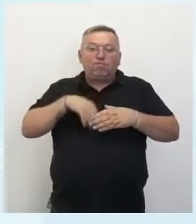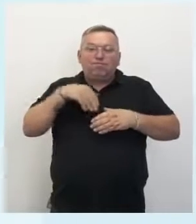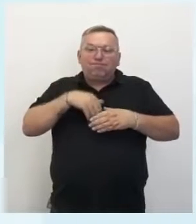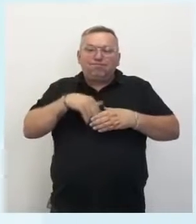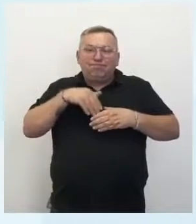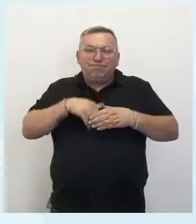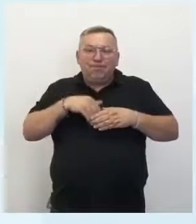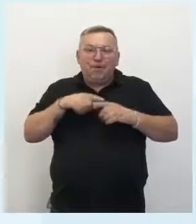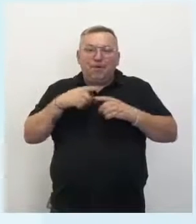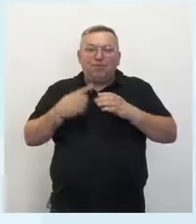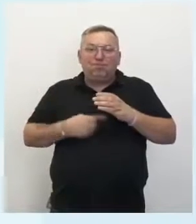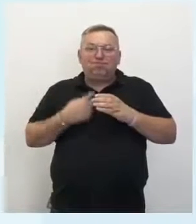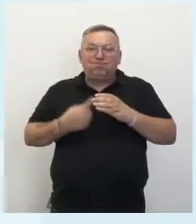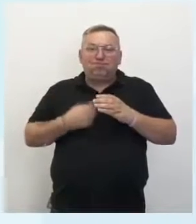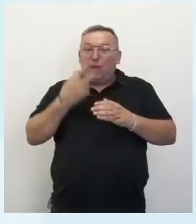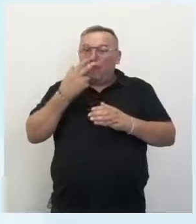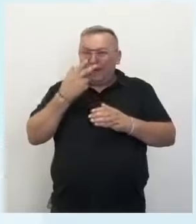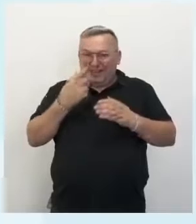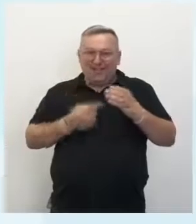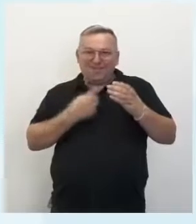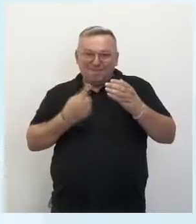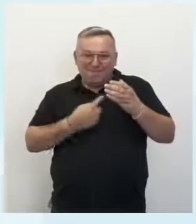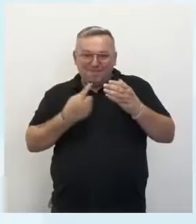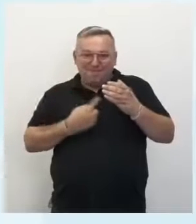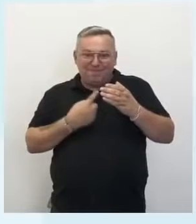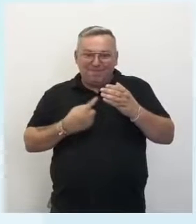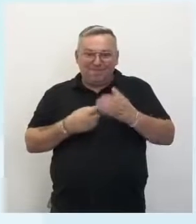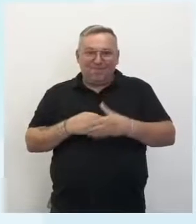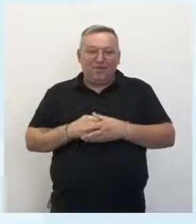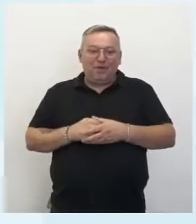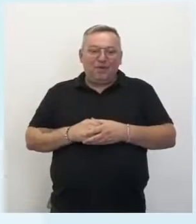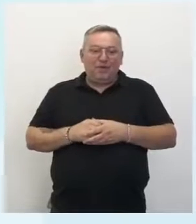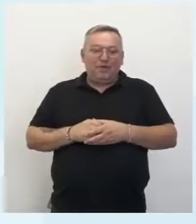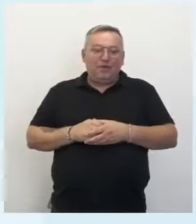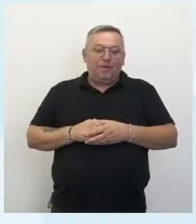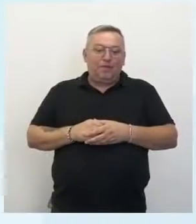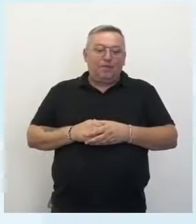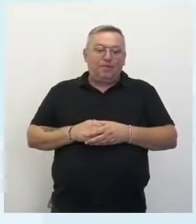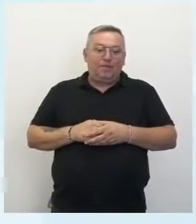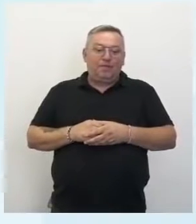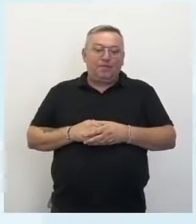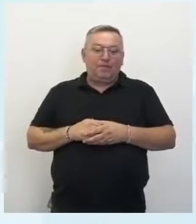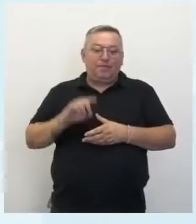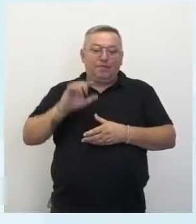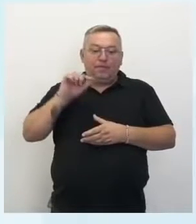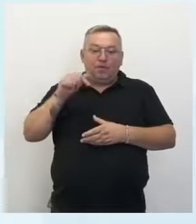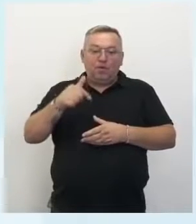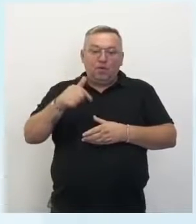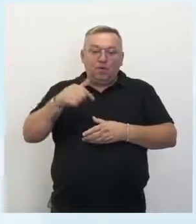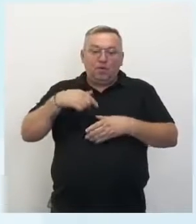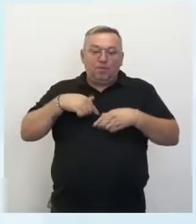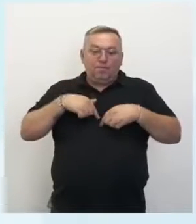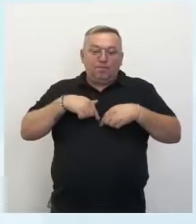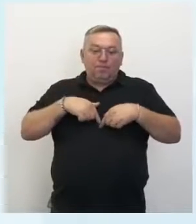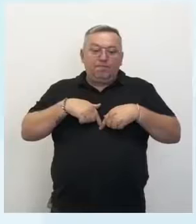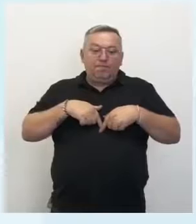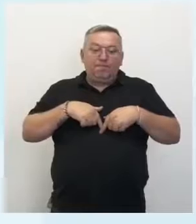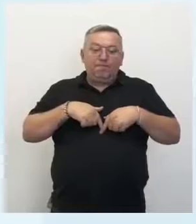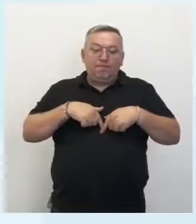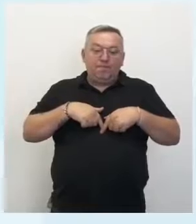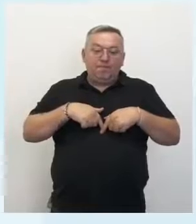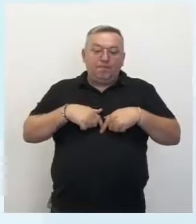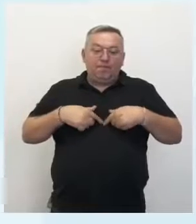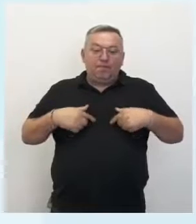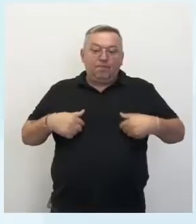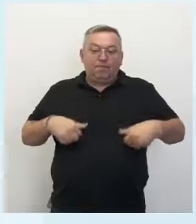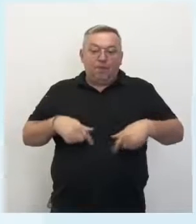igual um liquidificador biológico aqui, tá? Aqui no estômago, tá bom? Vai ficar batendo. Aí depois ele vai descer aqui, ó, tá? Aqui a gente